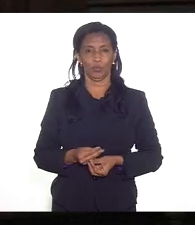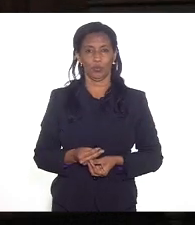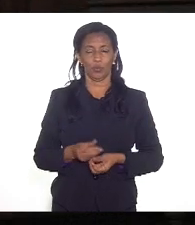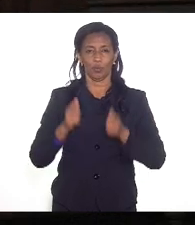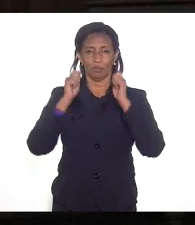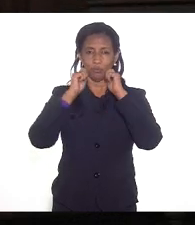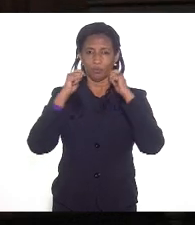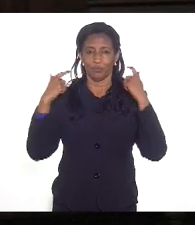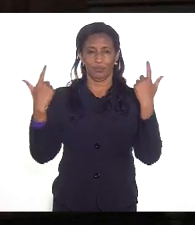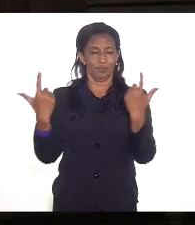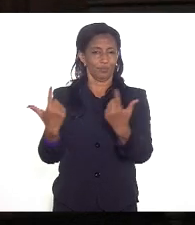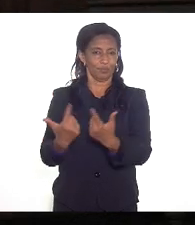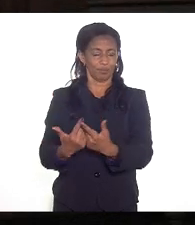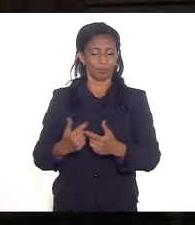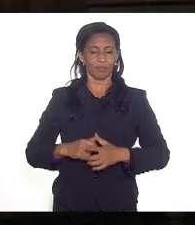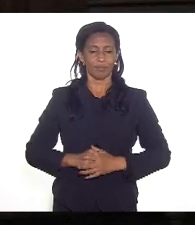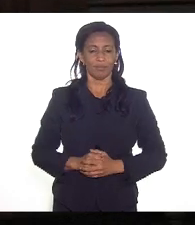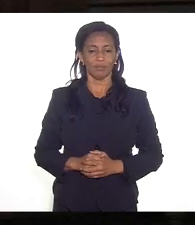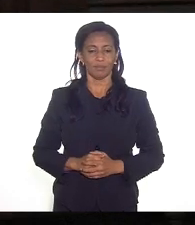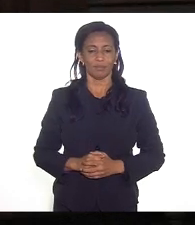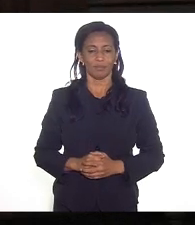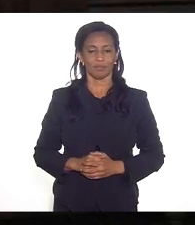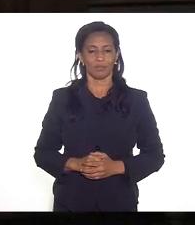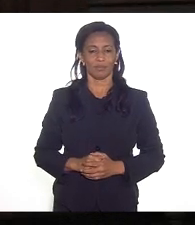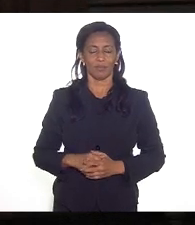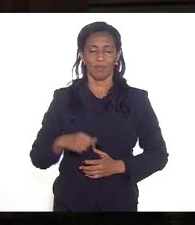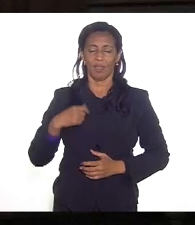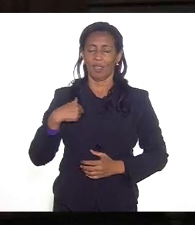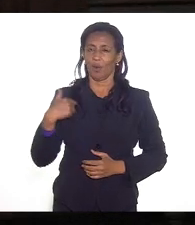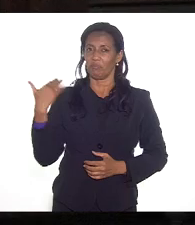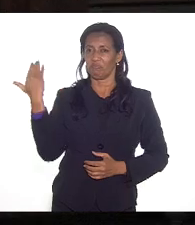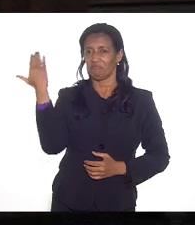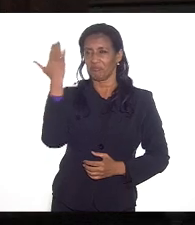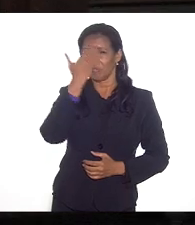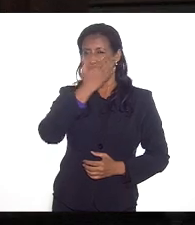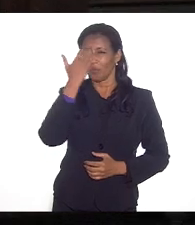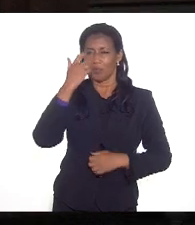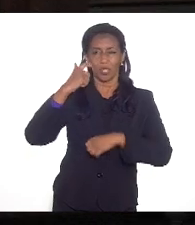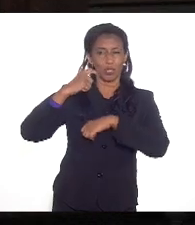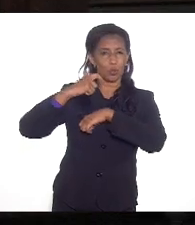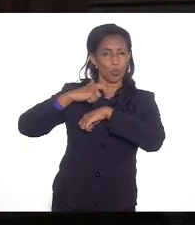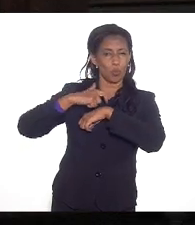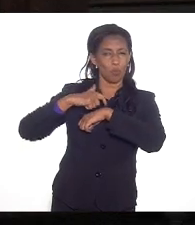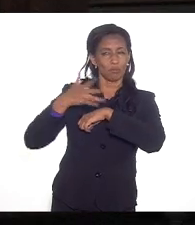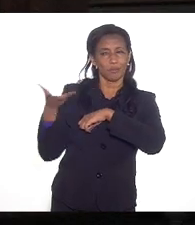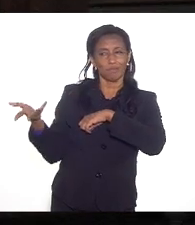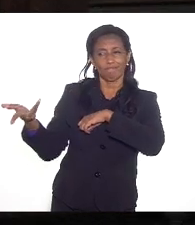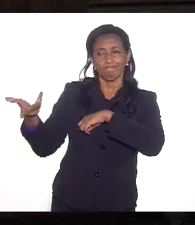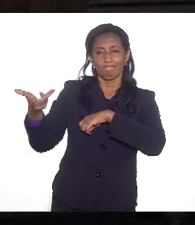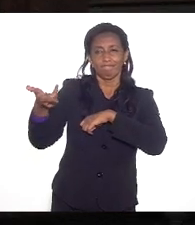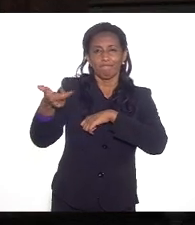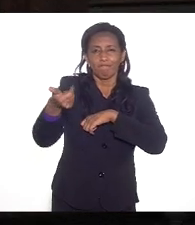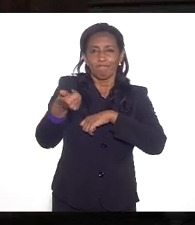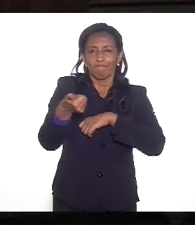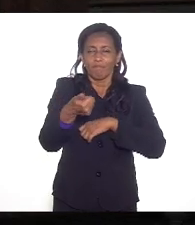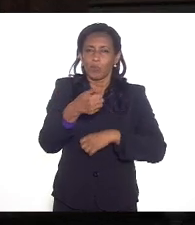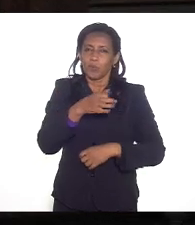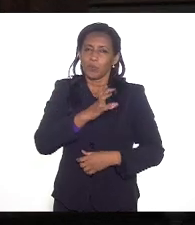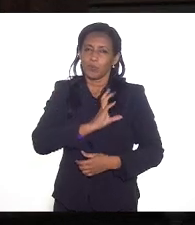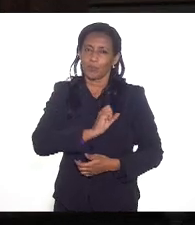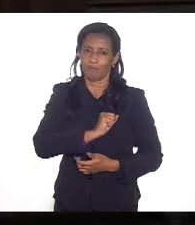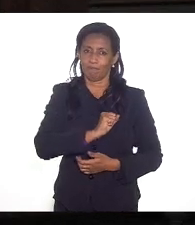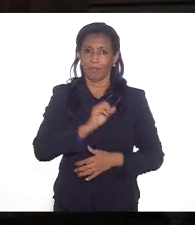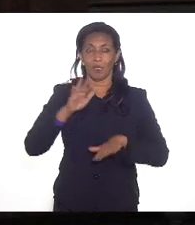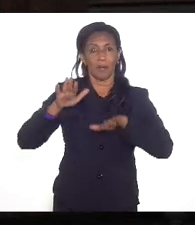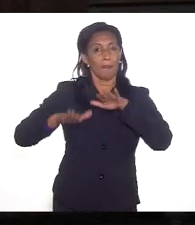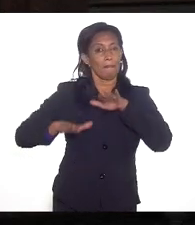Assembleia Legislativa não vejo momento tão rico e tão from terra